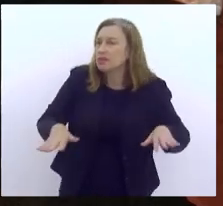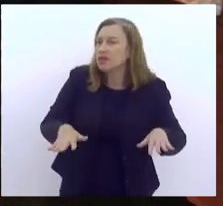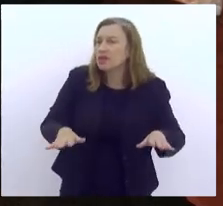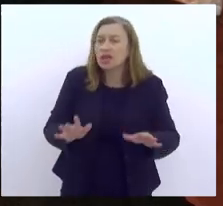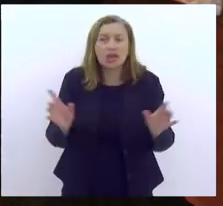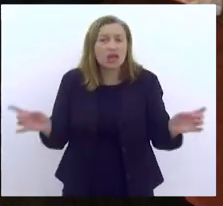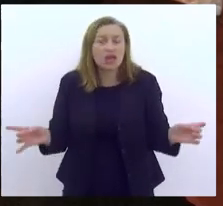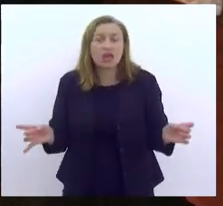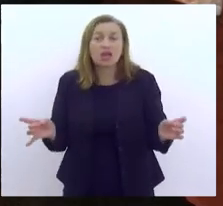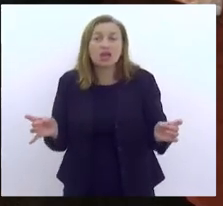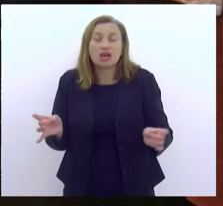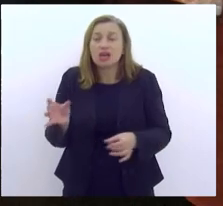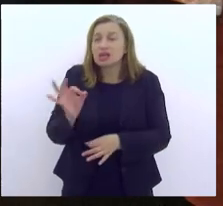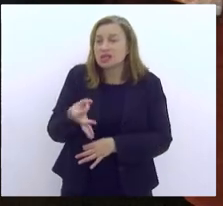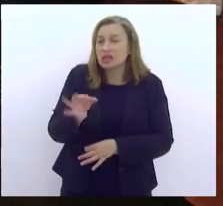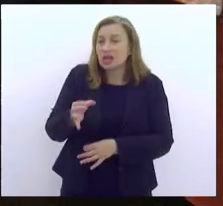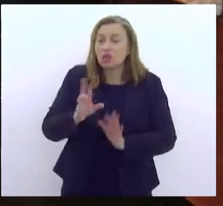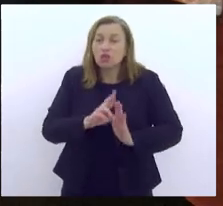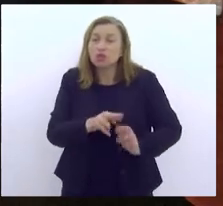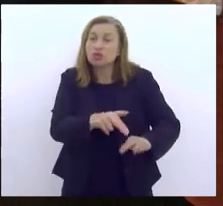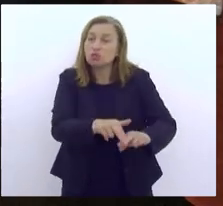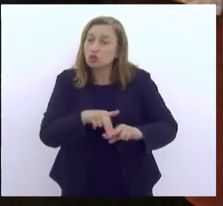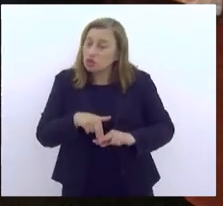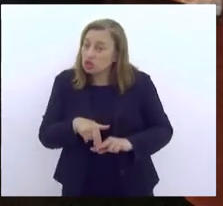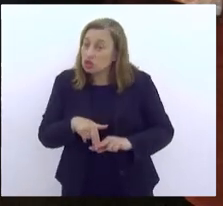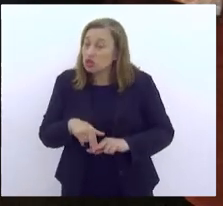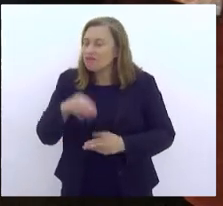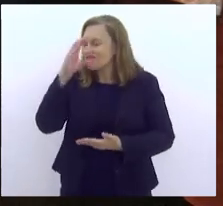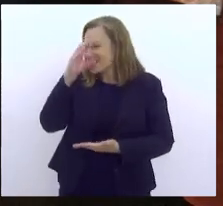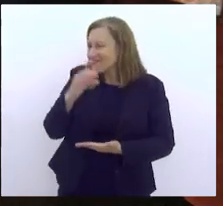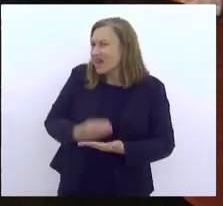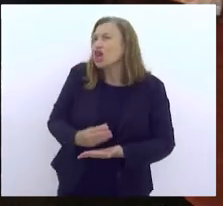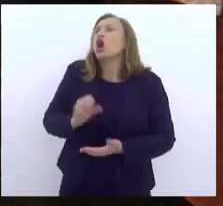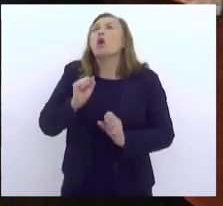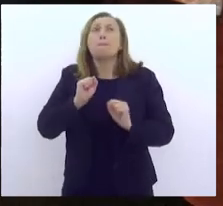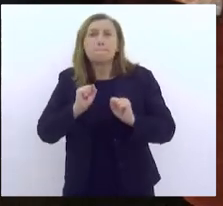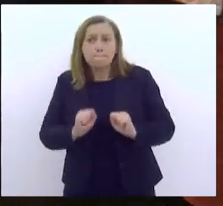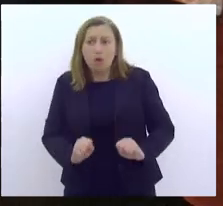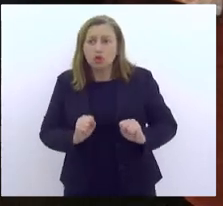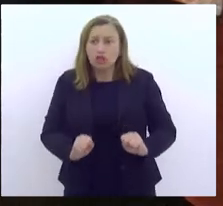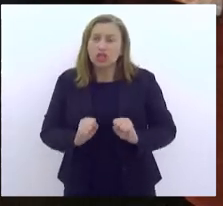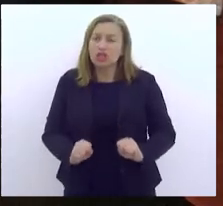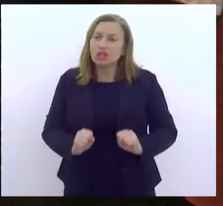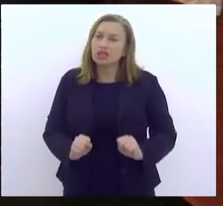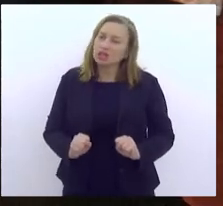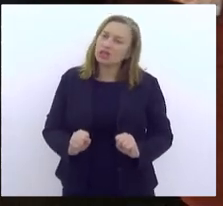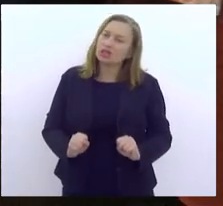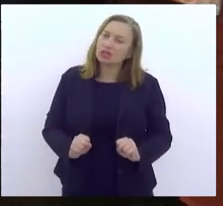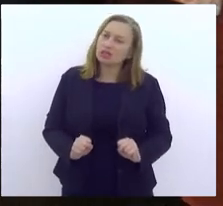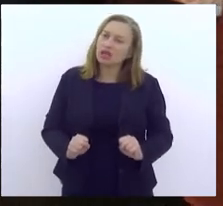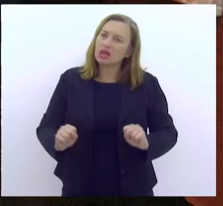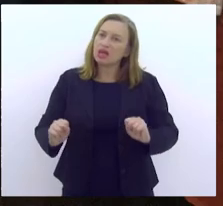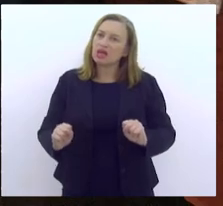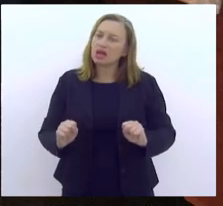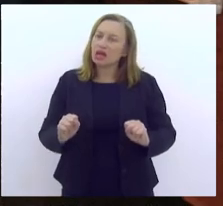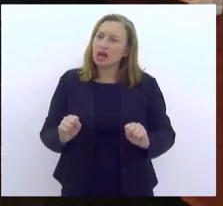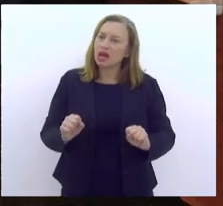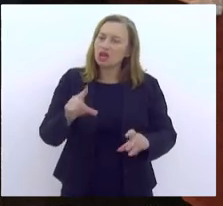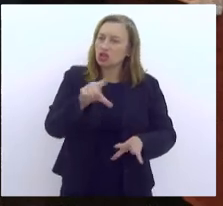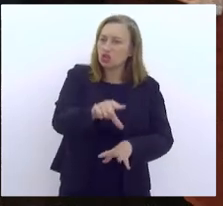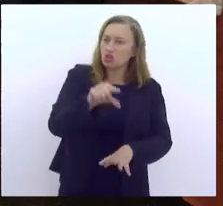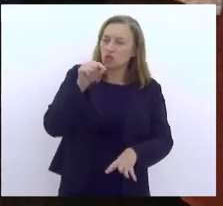E, provavelmente, as razões que, em tese, poderiam ter condicionado aquela decisão já